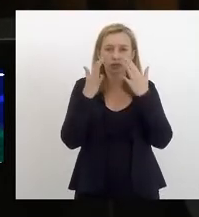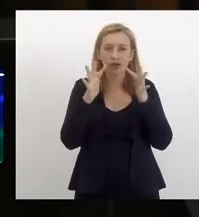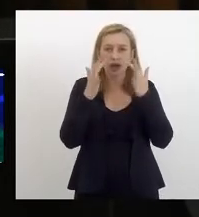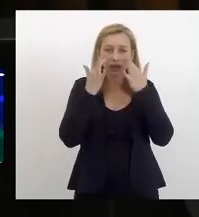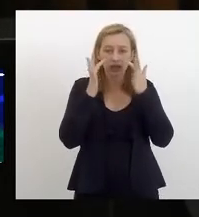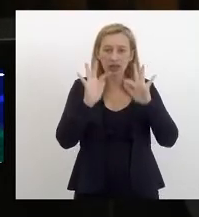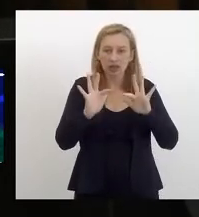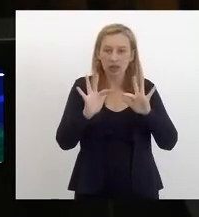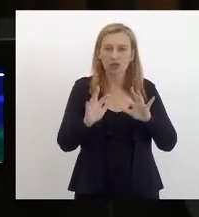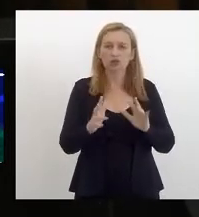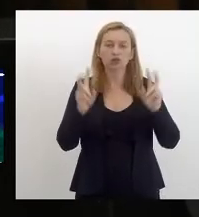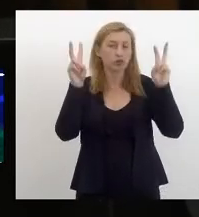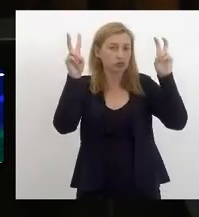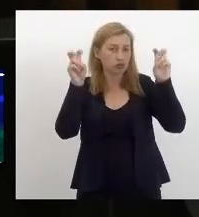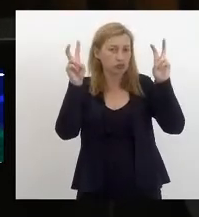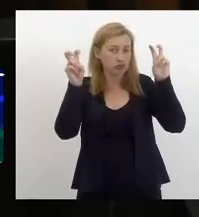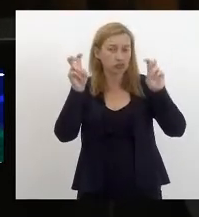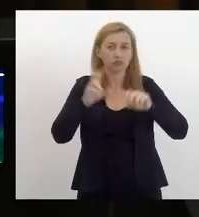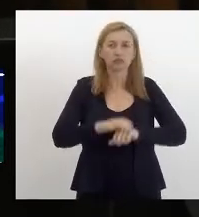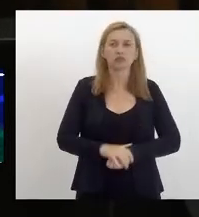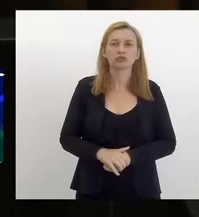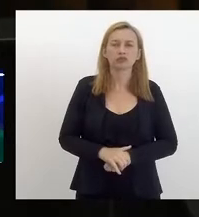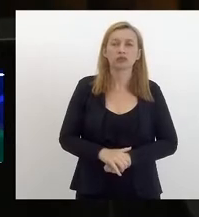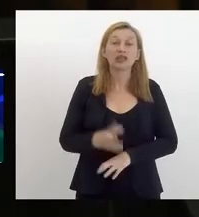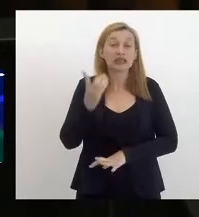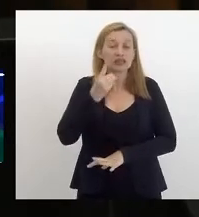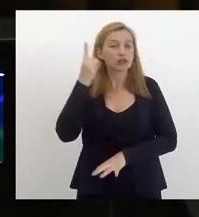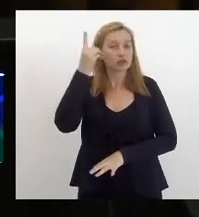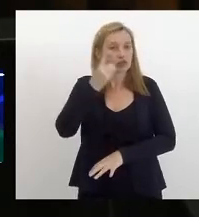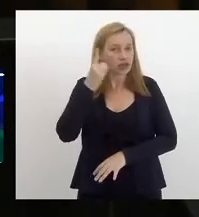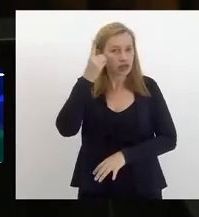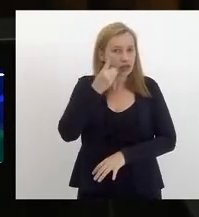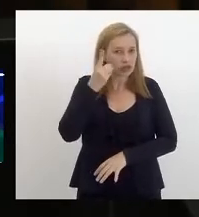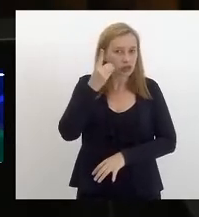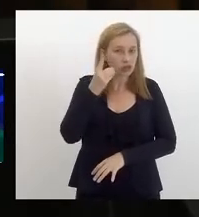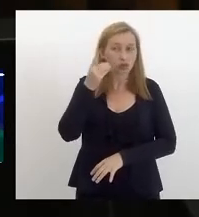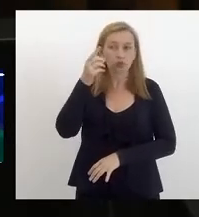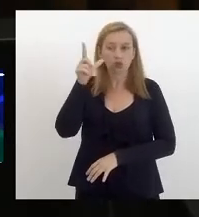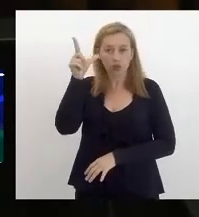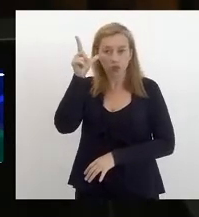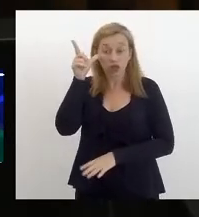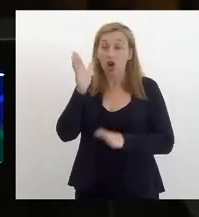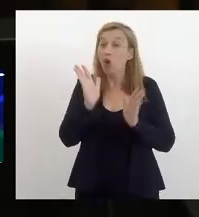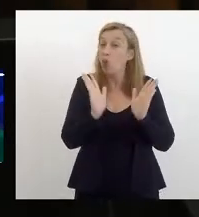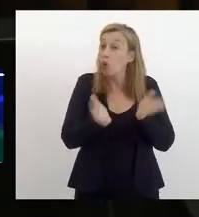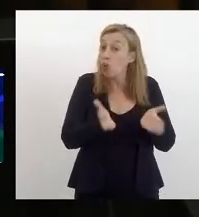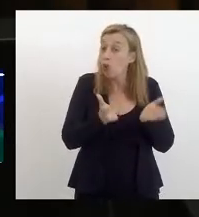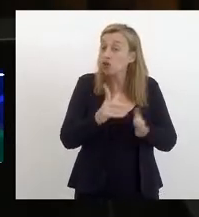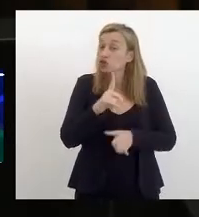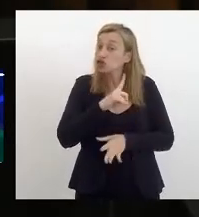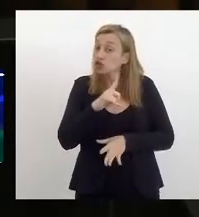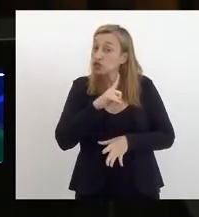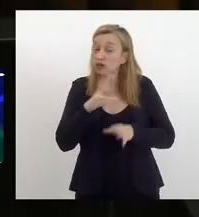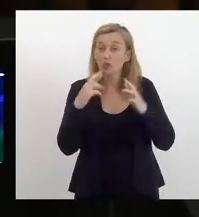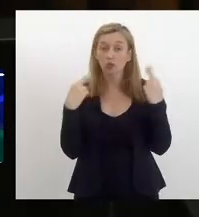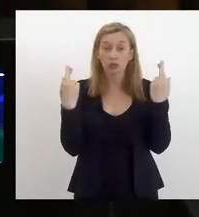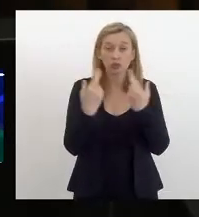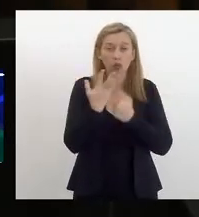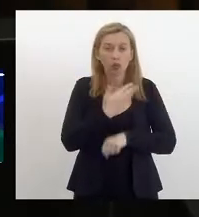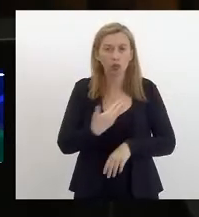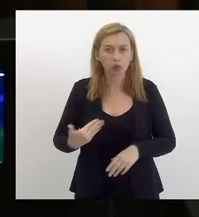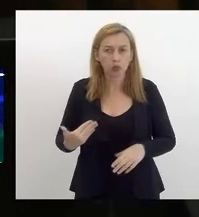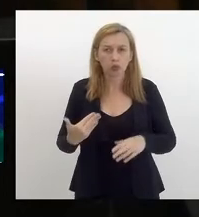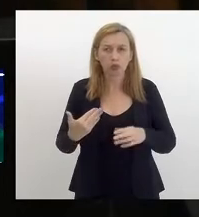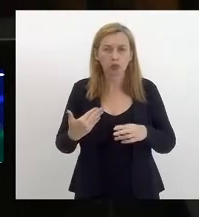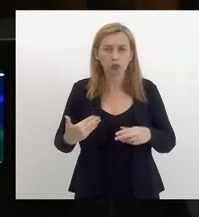sobre esta questão deputada Lucinha porque hoje tivemos audiência pública